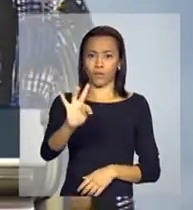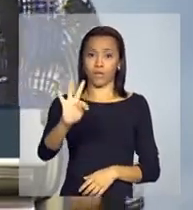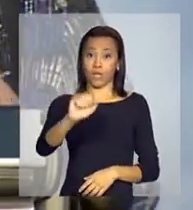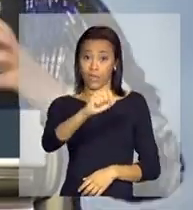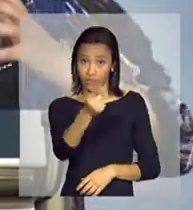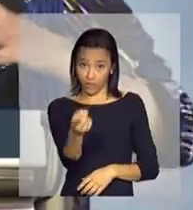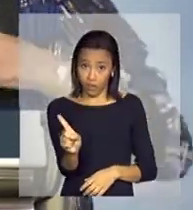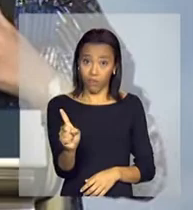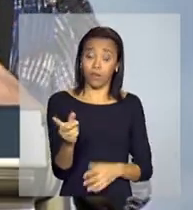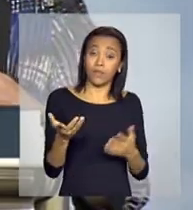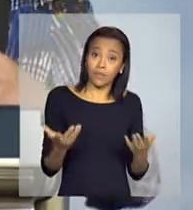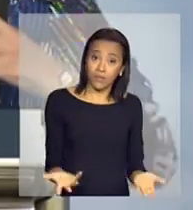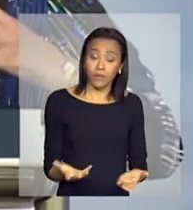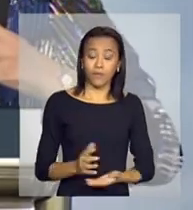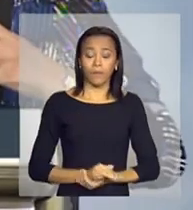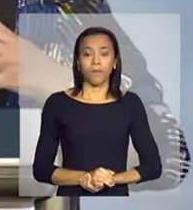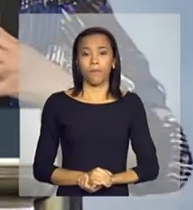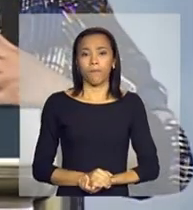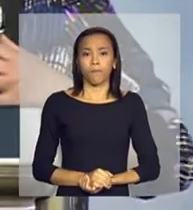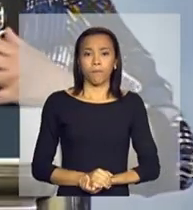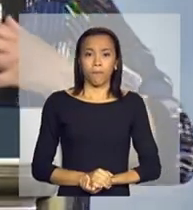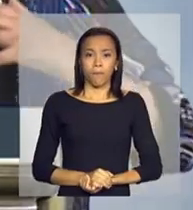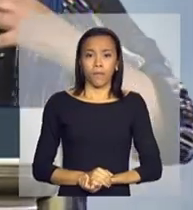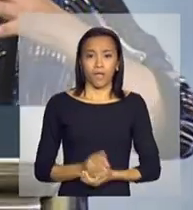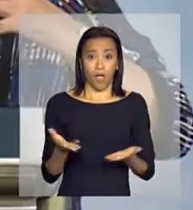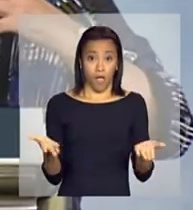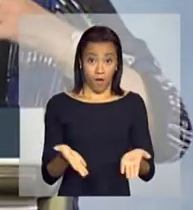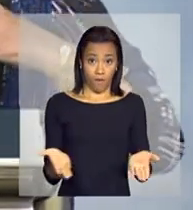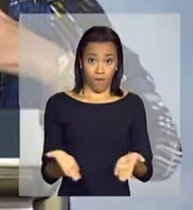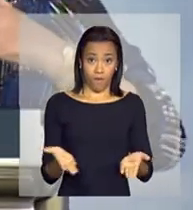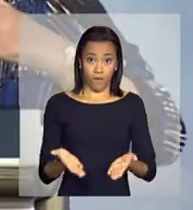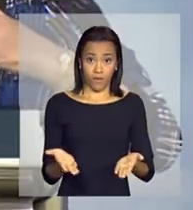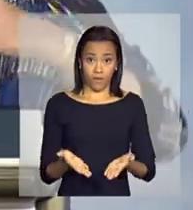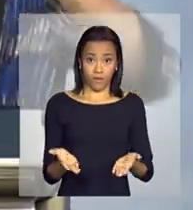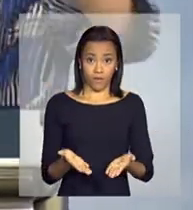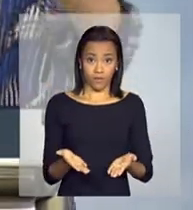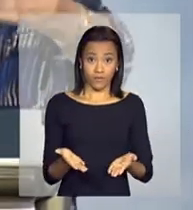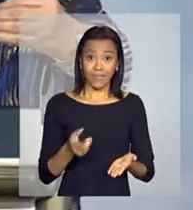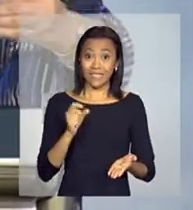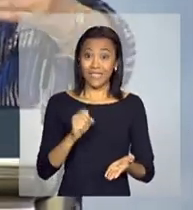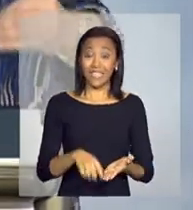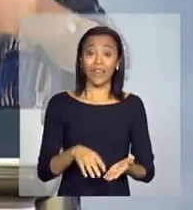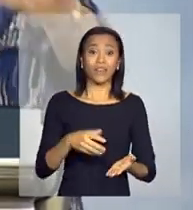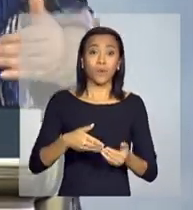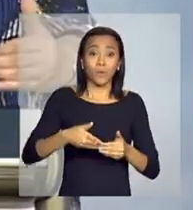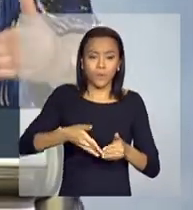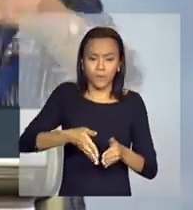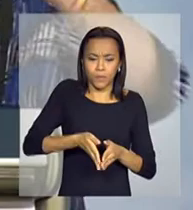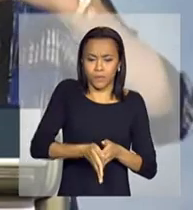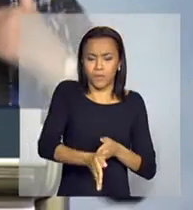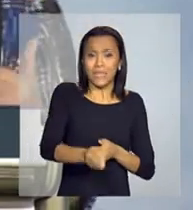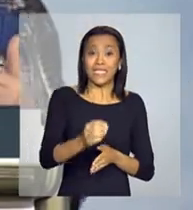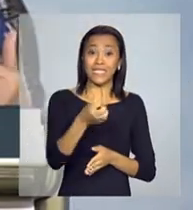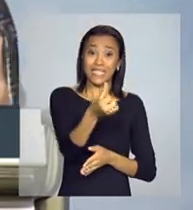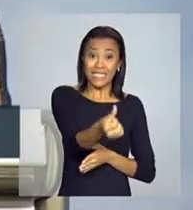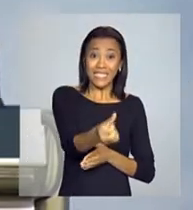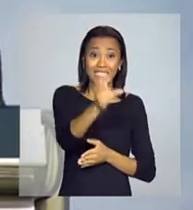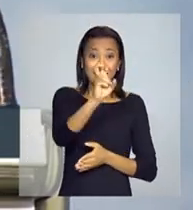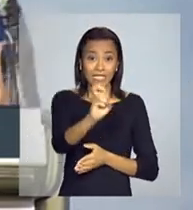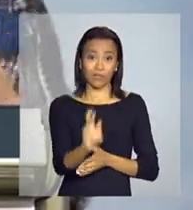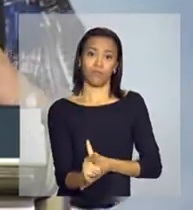Aí ele está, agora ele está correndo por 65